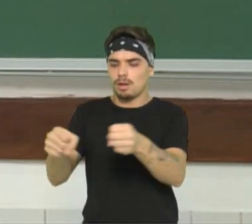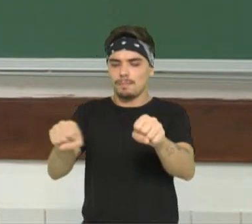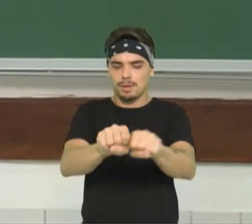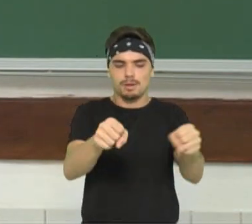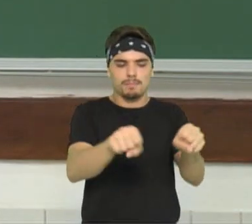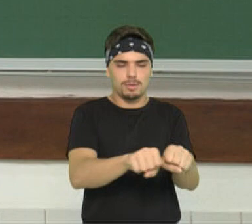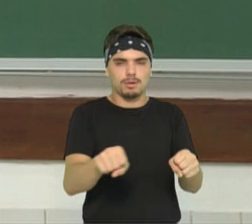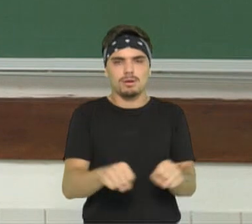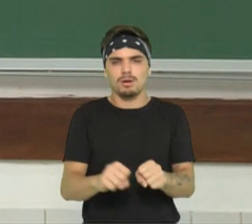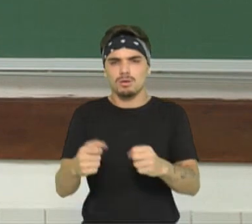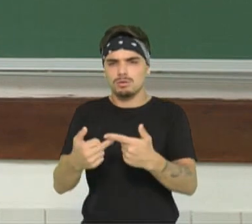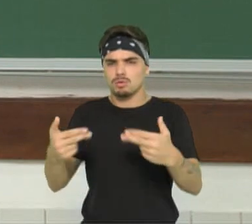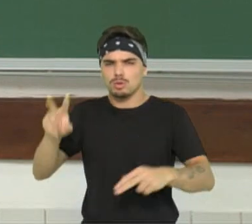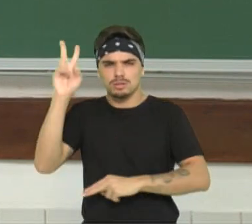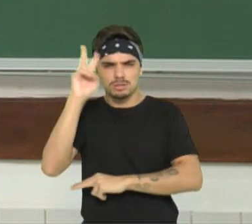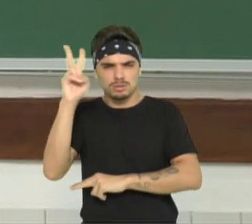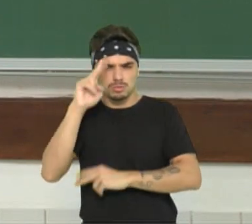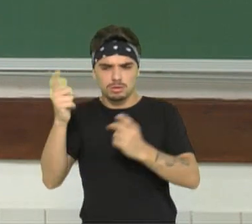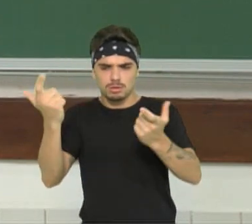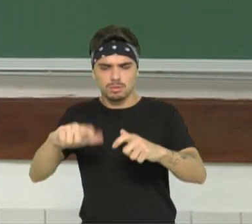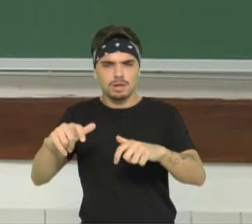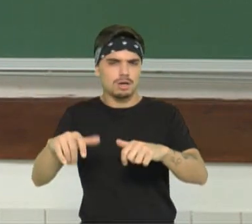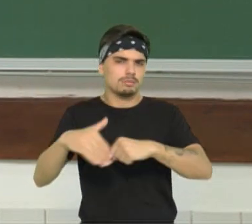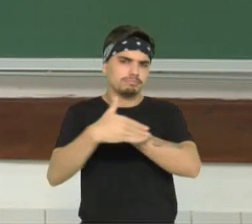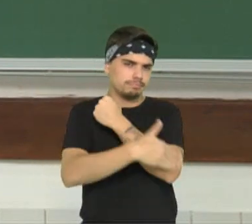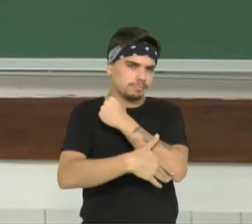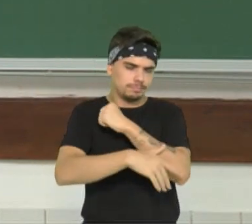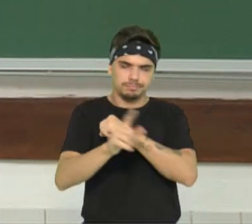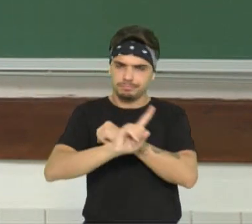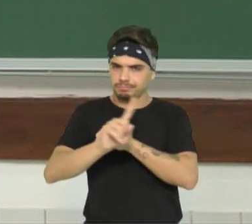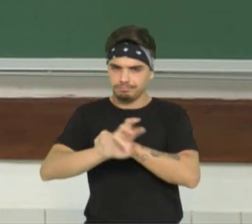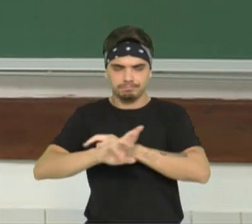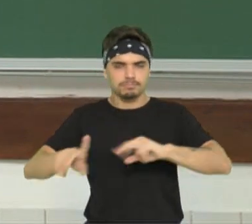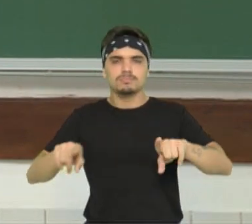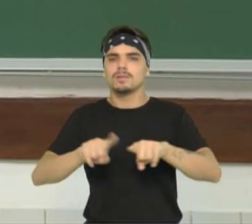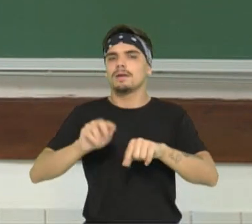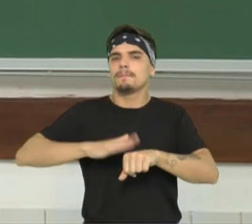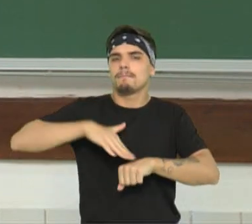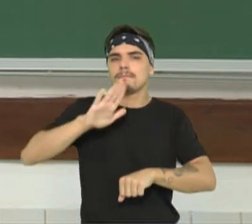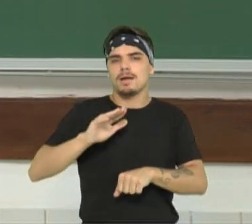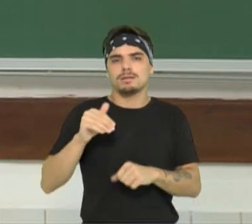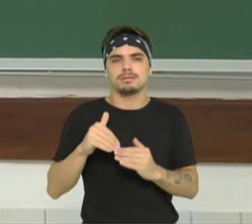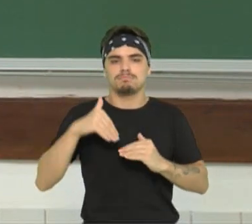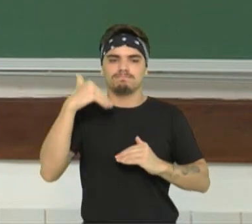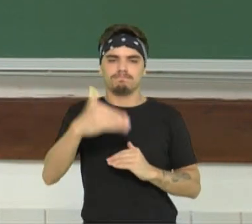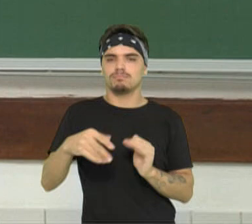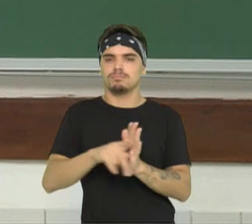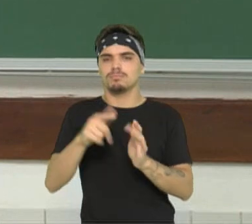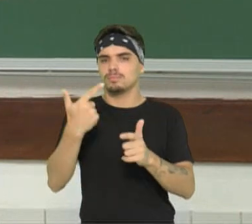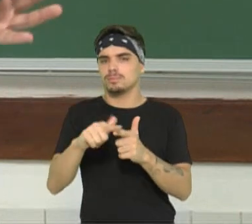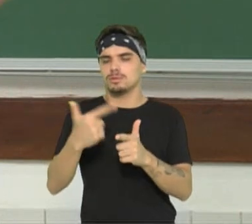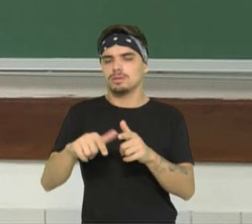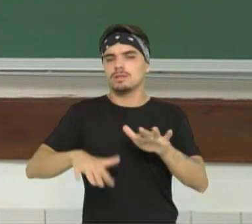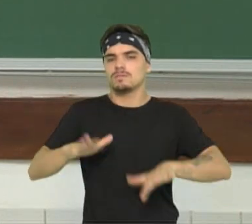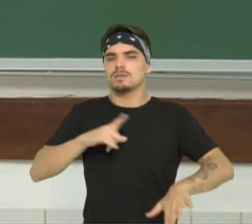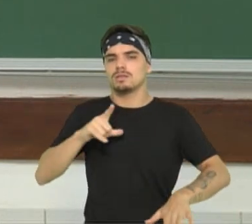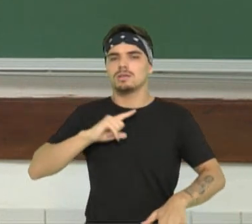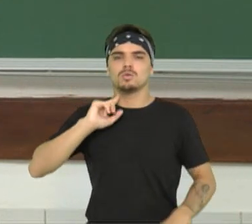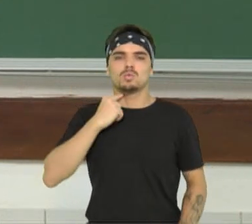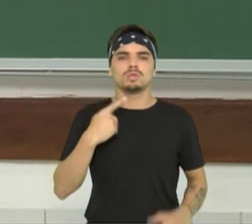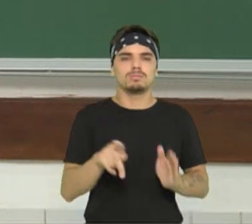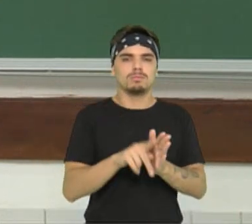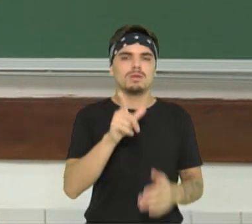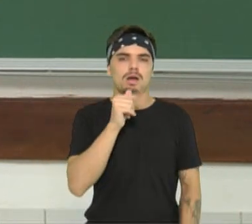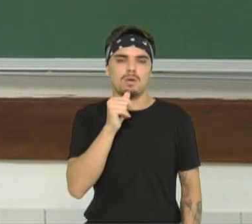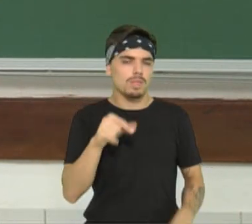de monumentos históricos numa praça da cidade. Não, a gente vai além desse problema, pensando que pode haver a contaminação da